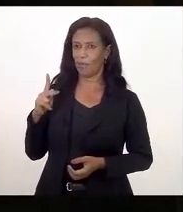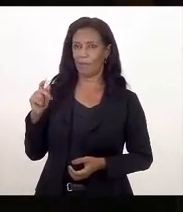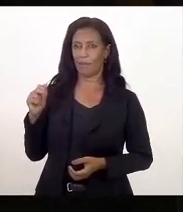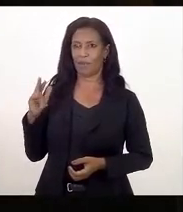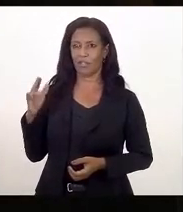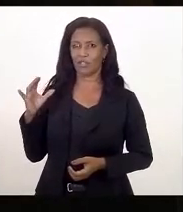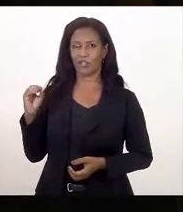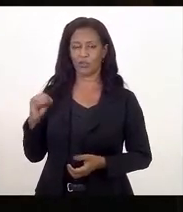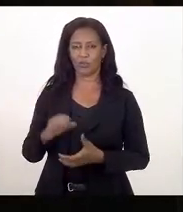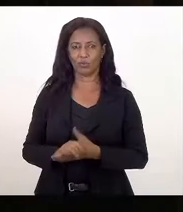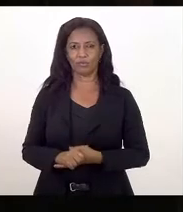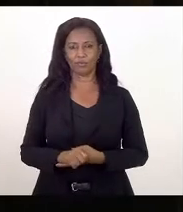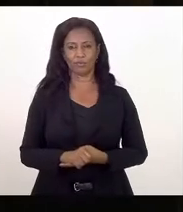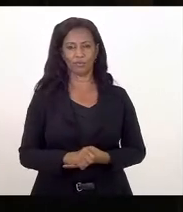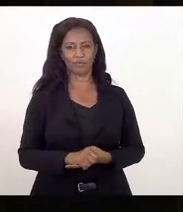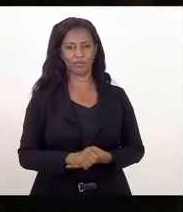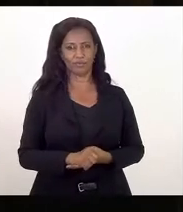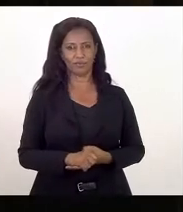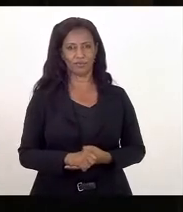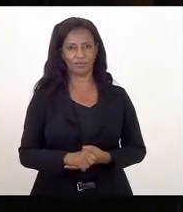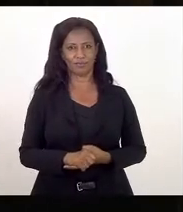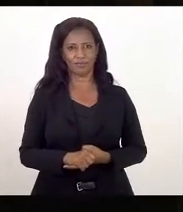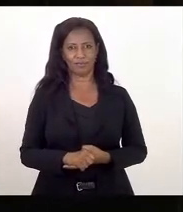meus senhores e minhas senhoras,